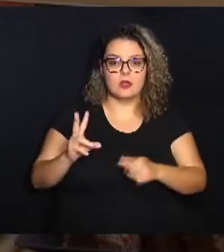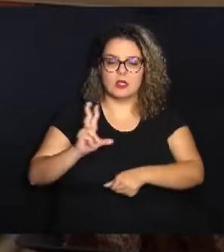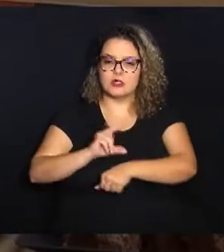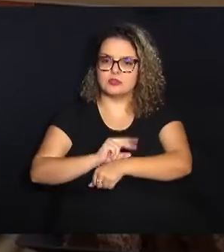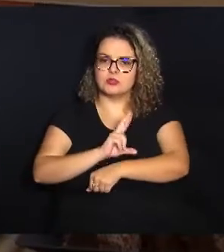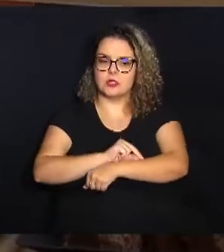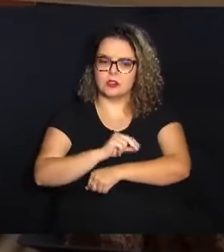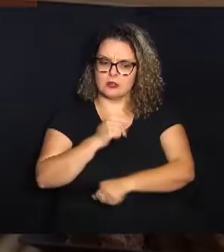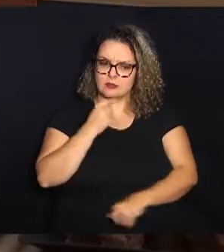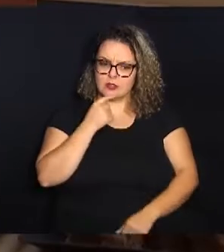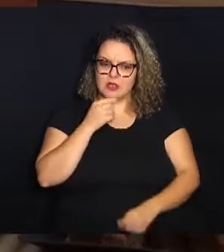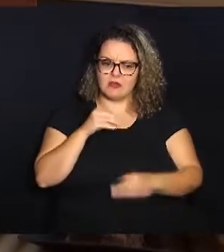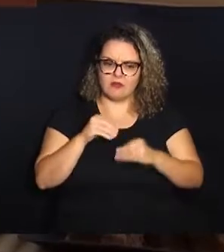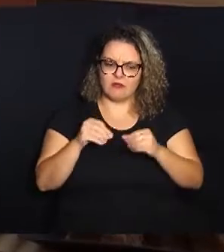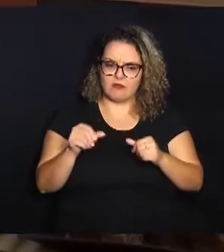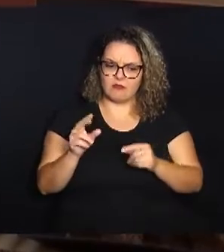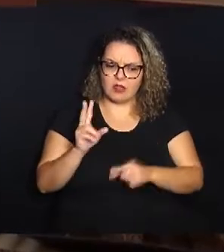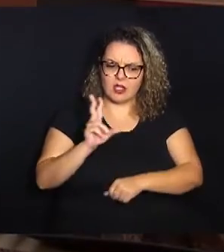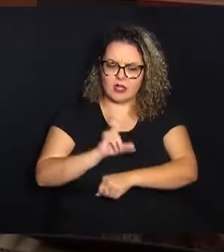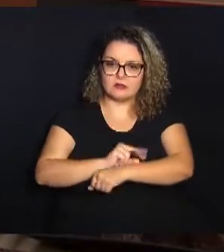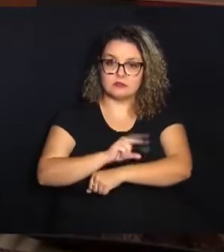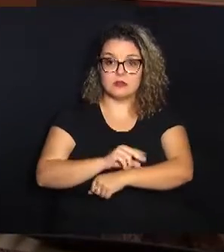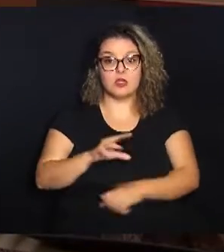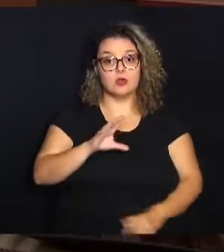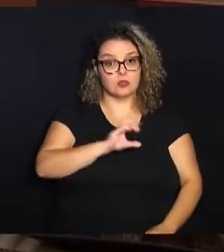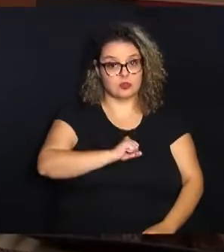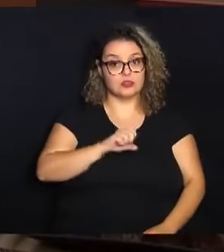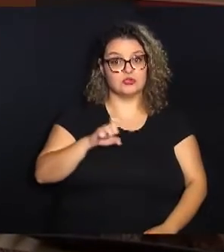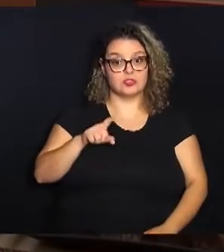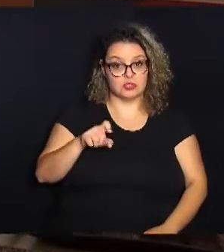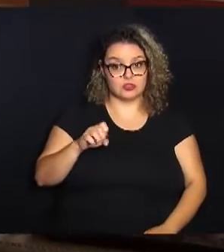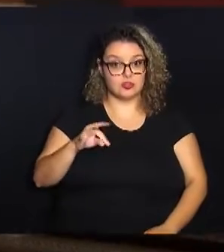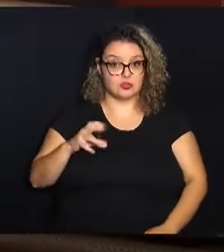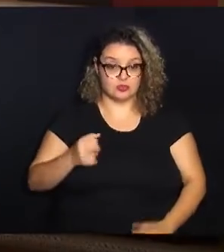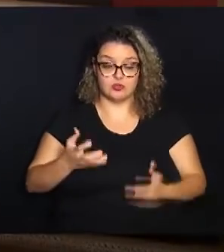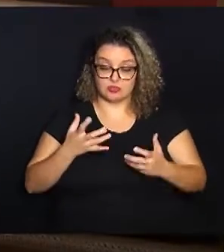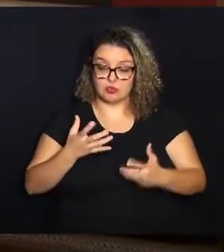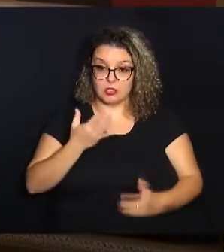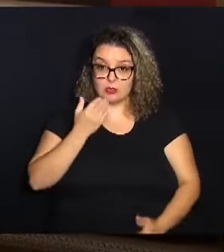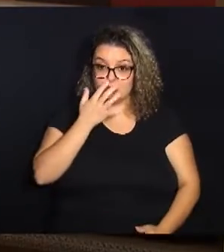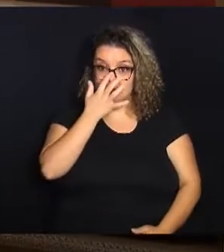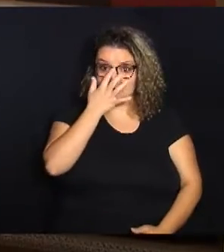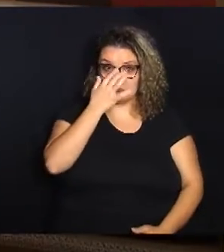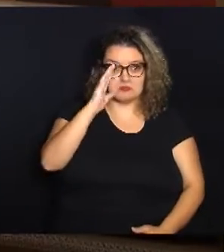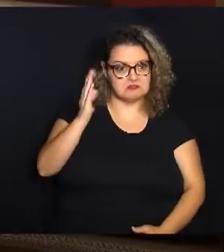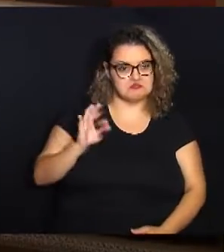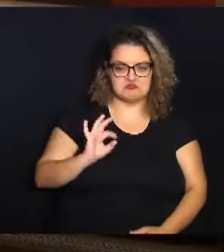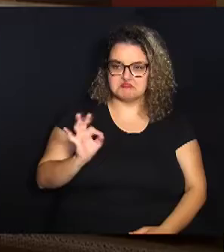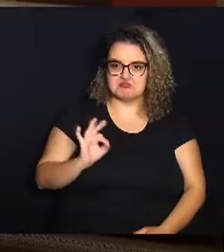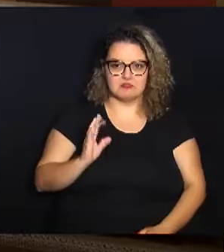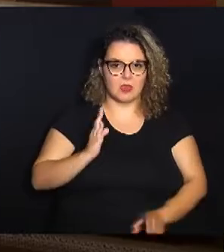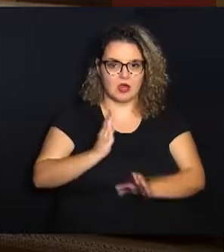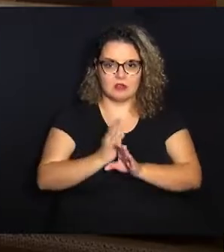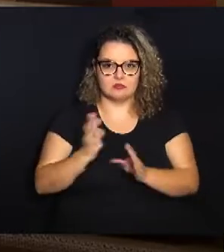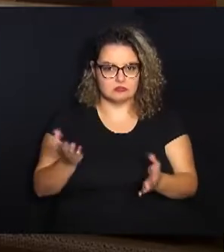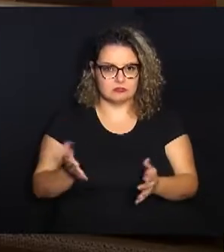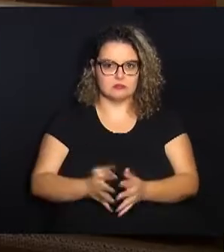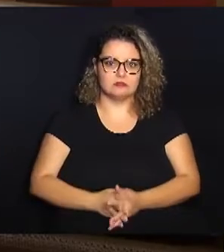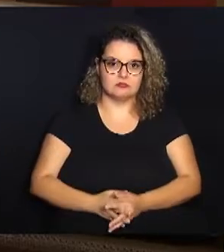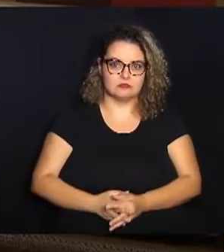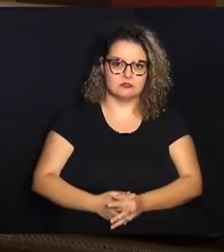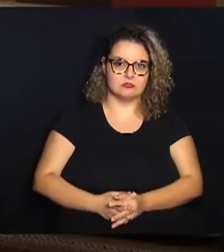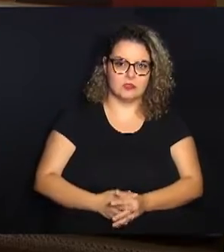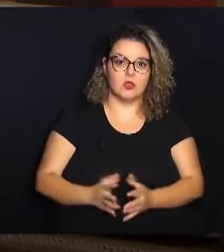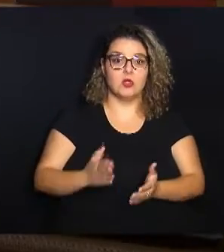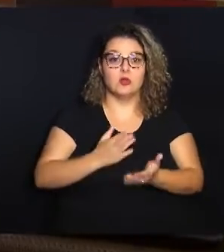hora, eu sempre gostei de coisas exóticas, na hora eu quis consumir. No Brasil eu não achei nada parecido e acabei que